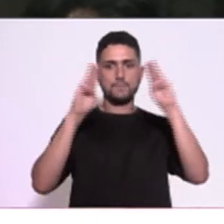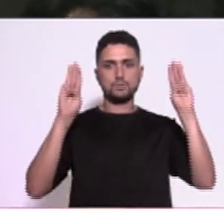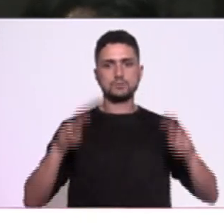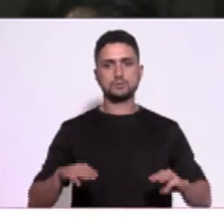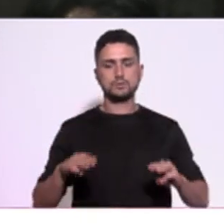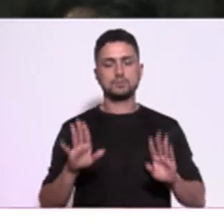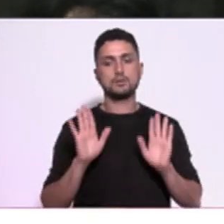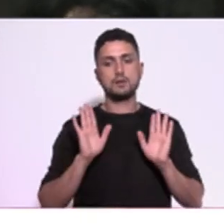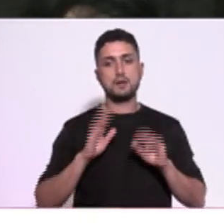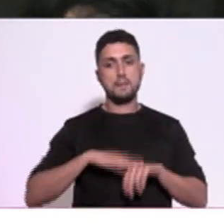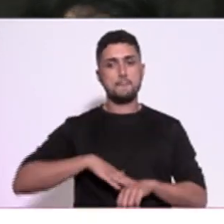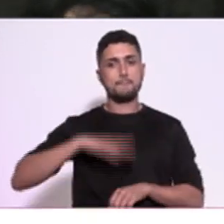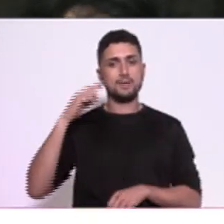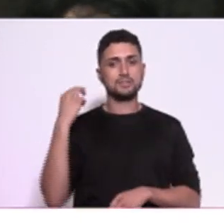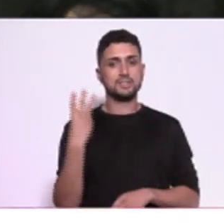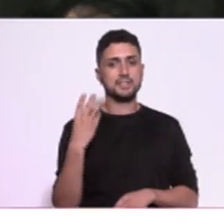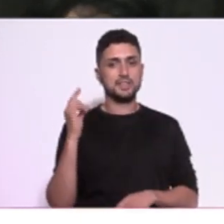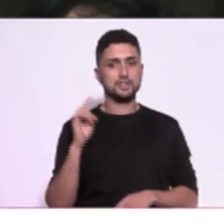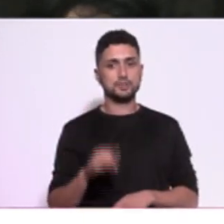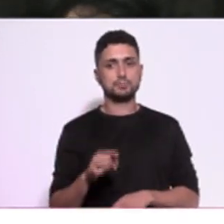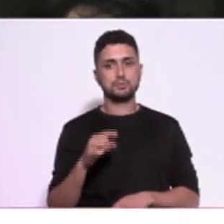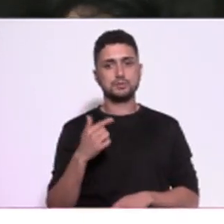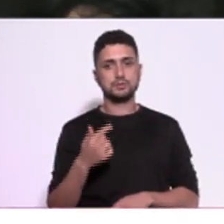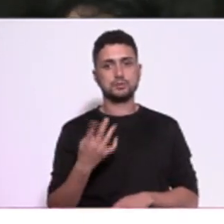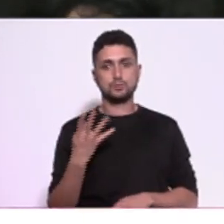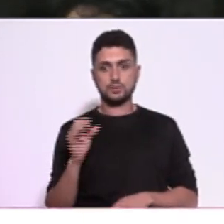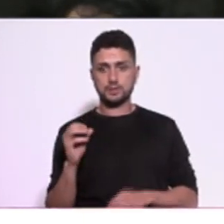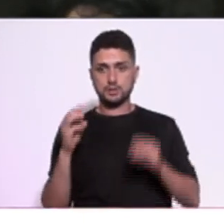de 3.740 museus